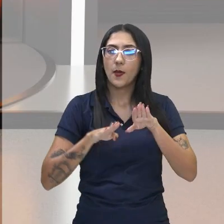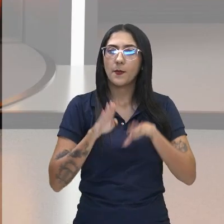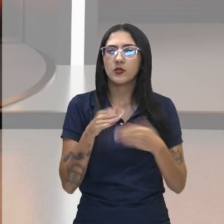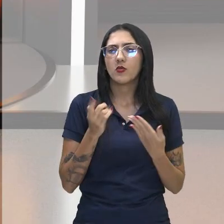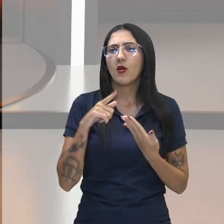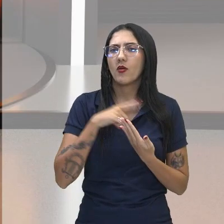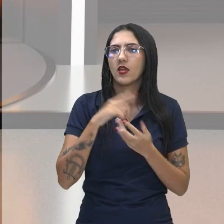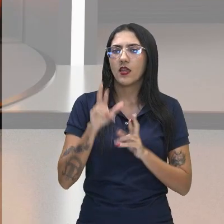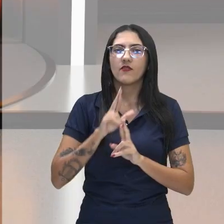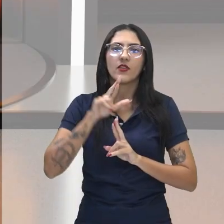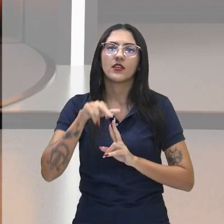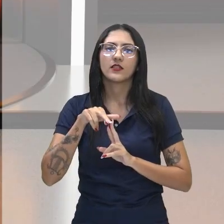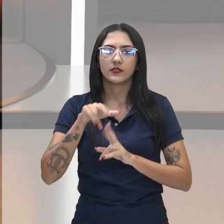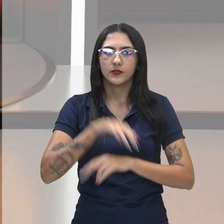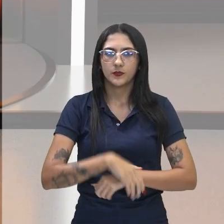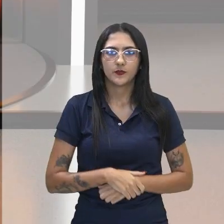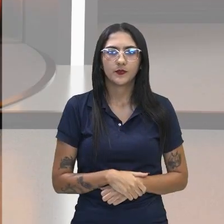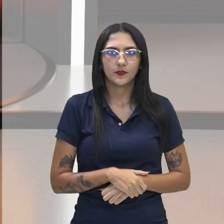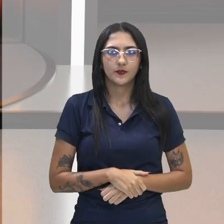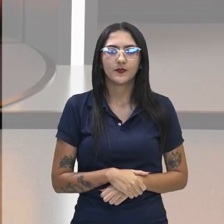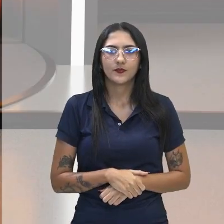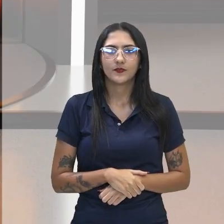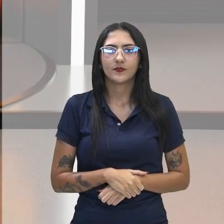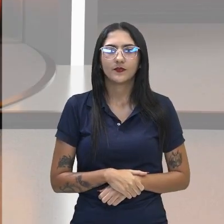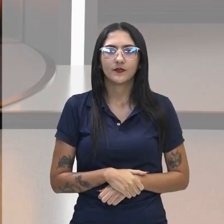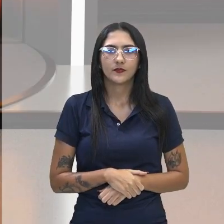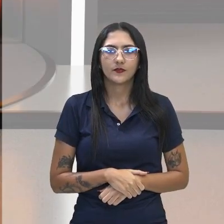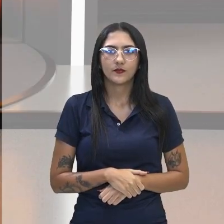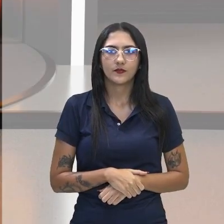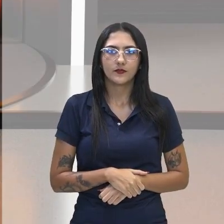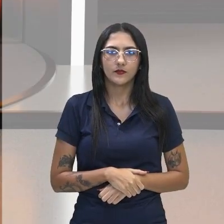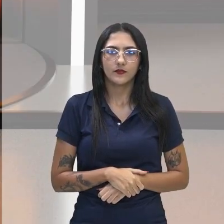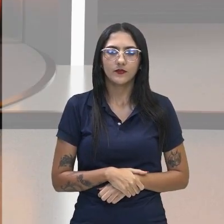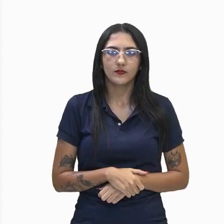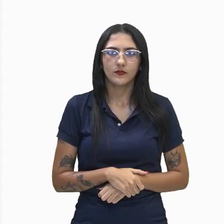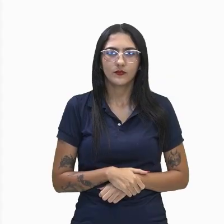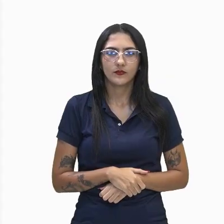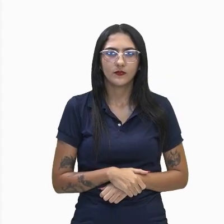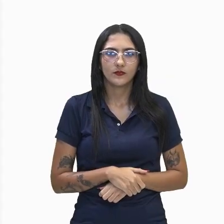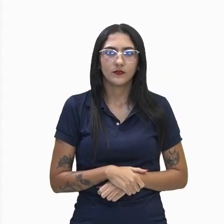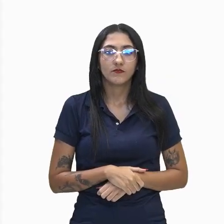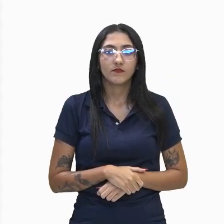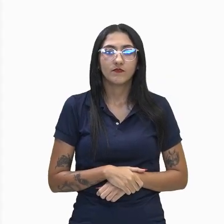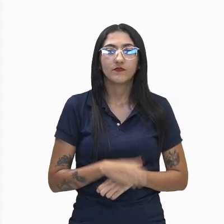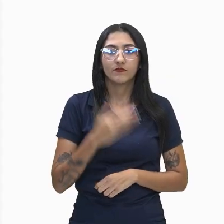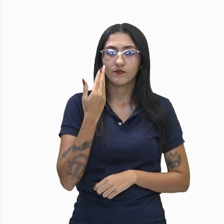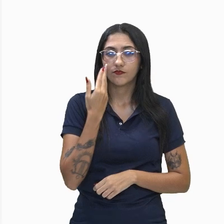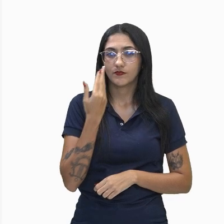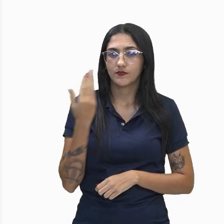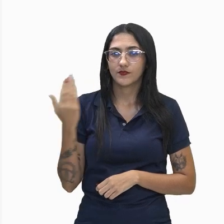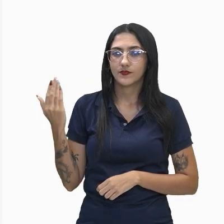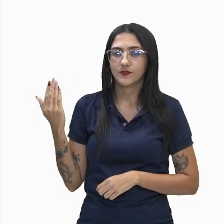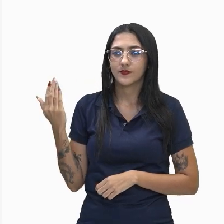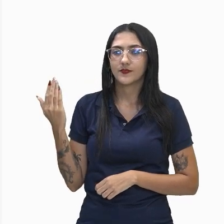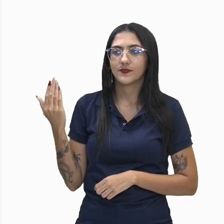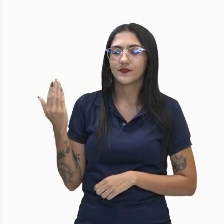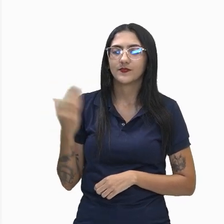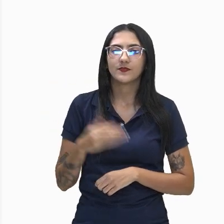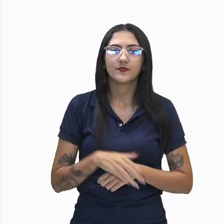referência, certo? Aí nós temos a Conferência Internacional do Meridiano, né? Coloquei para vocês que o